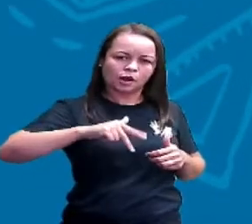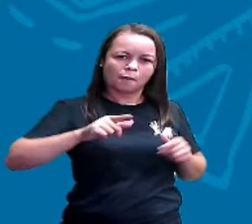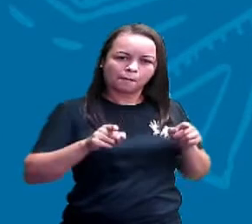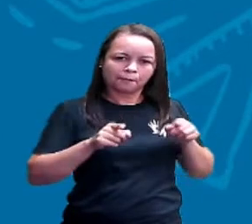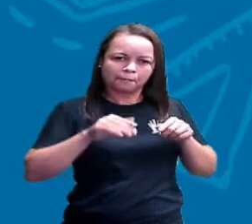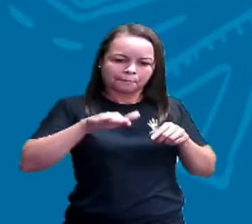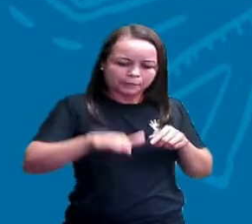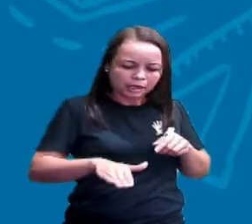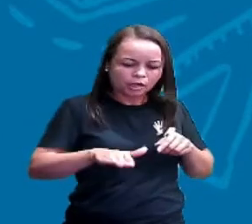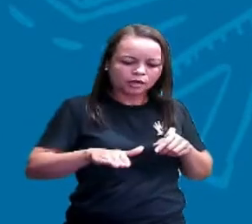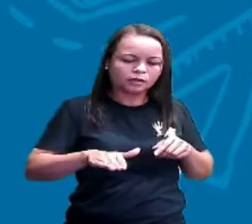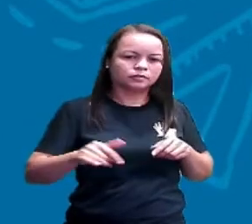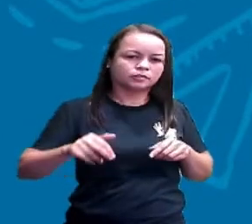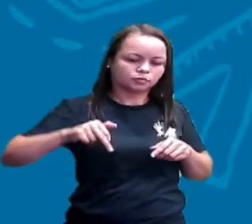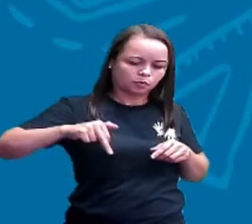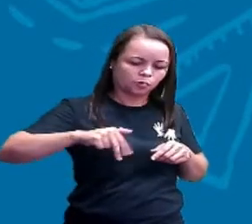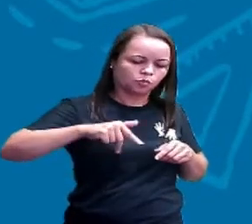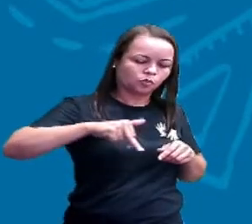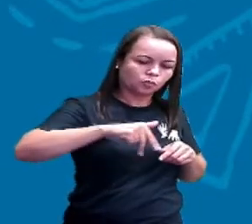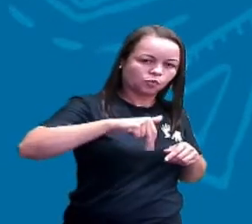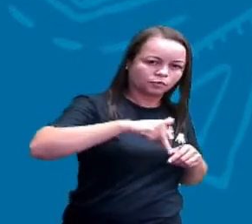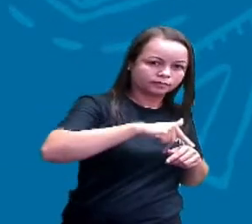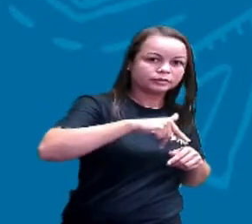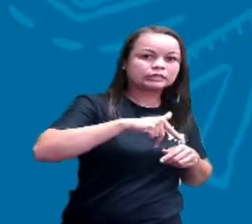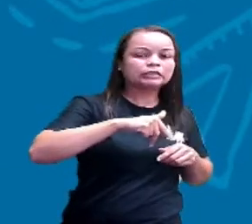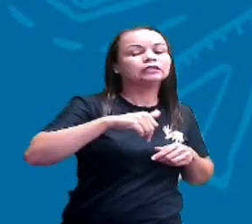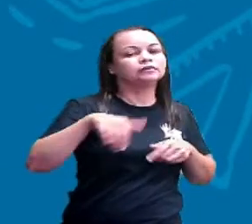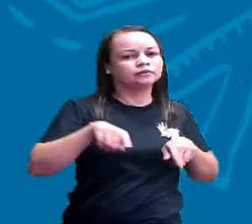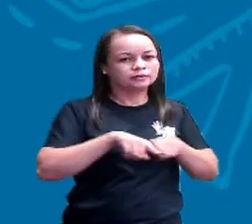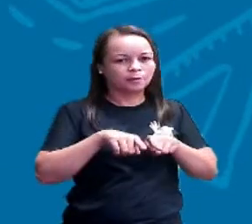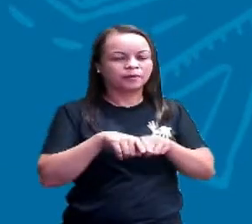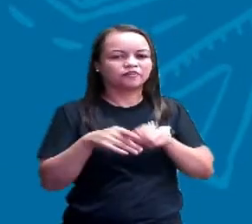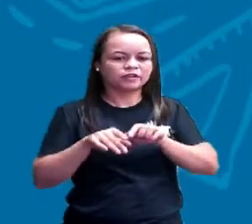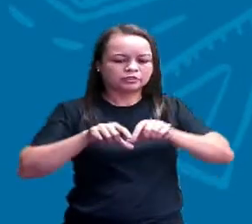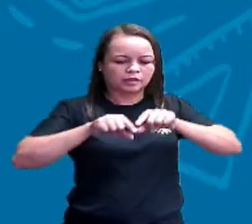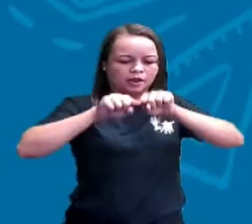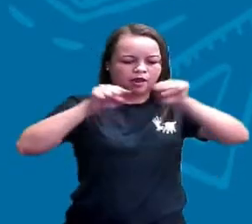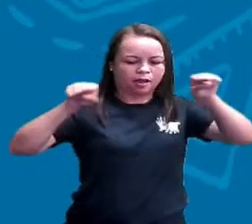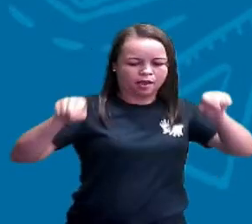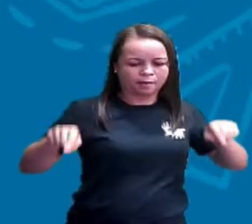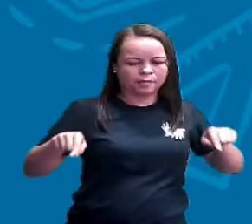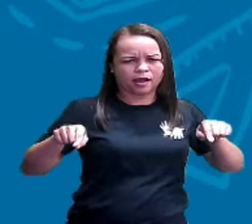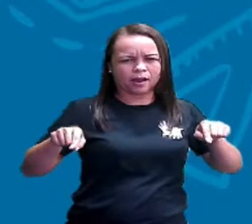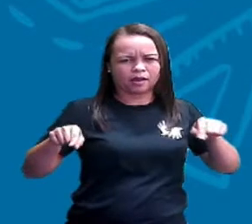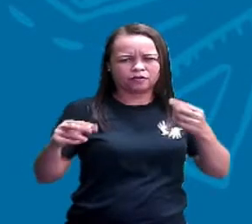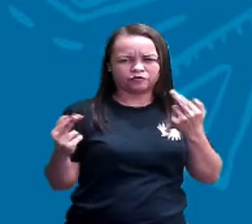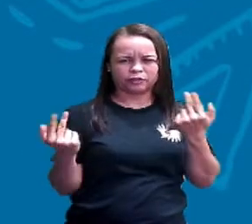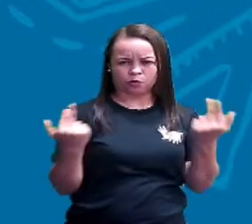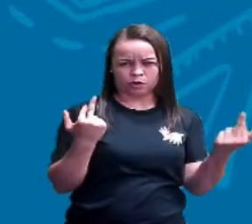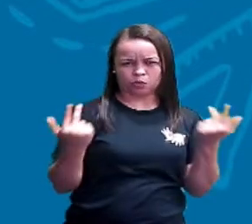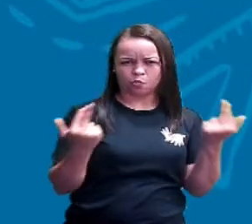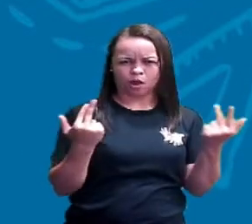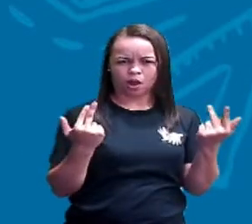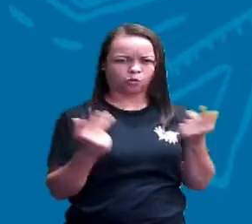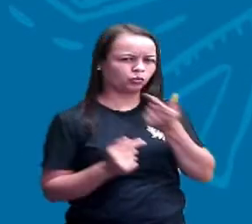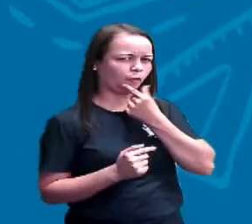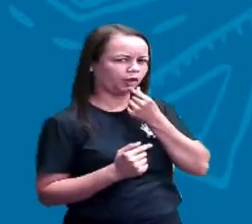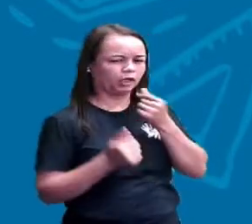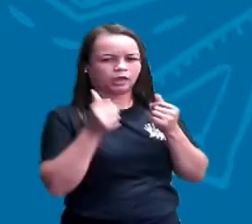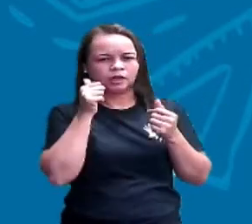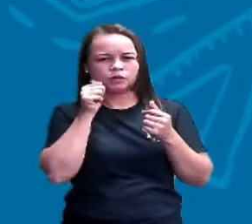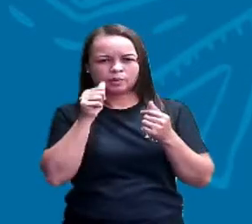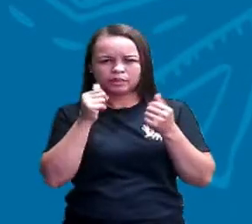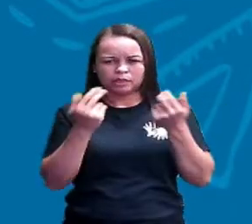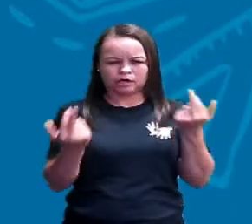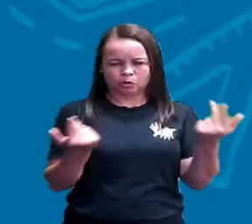menores, deu 3 passos e fez a barra dela. E as barras ficaram com a mesma largura, com